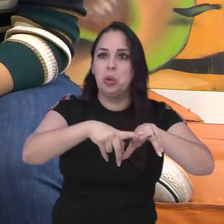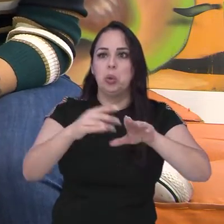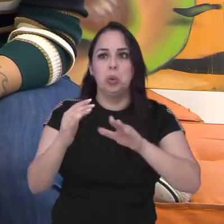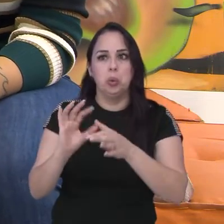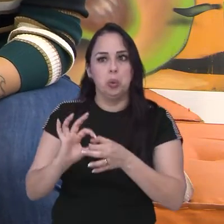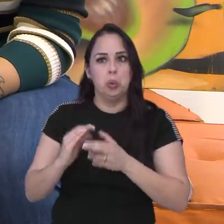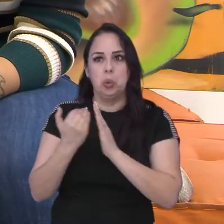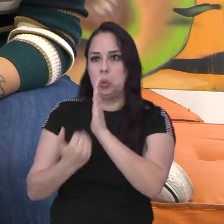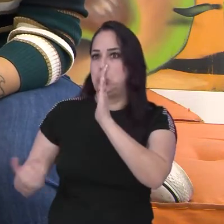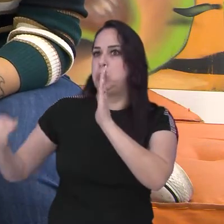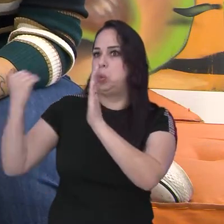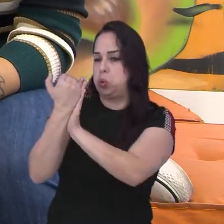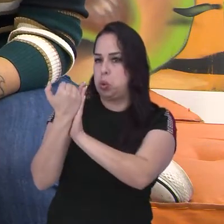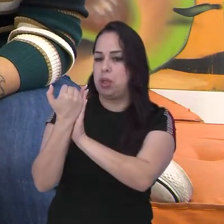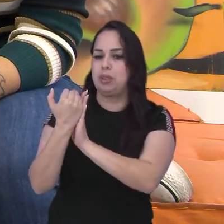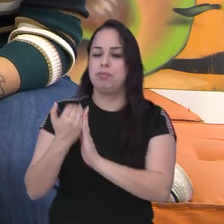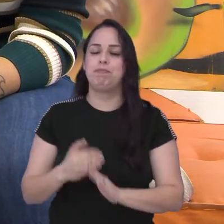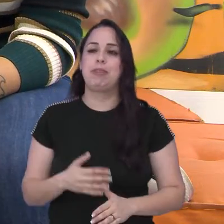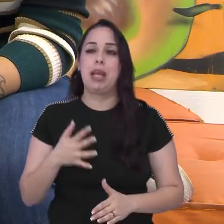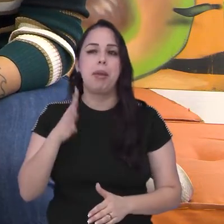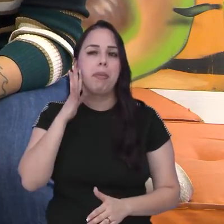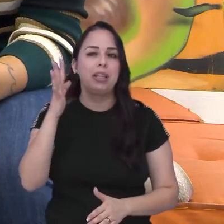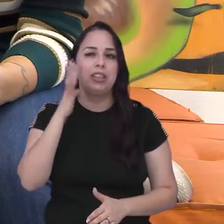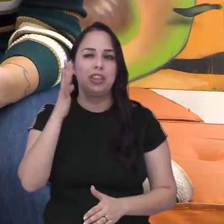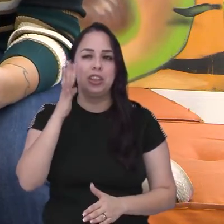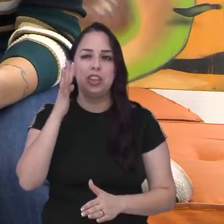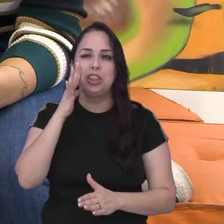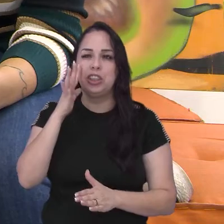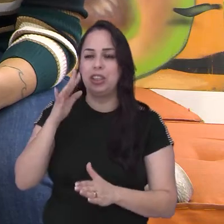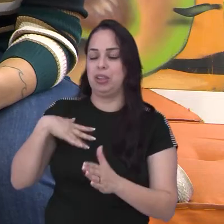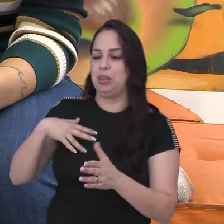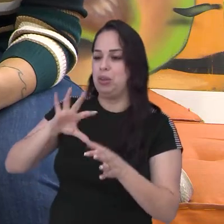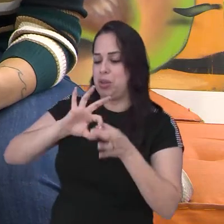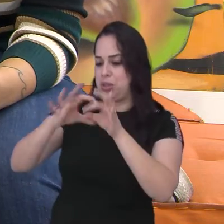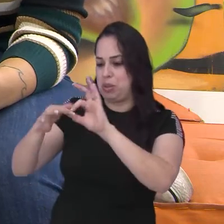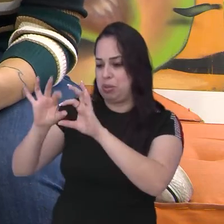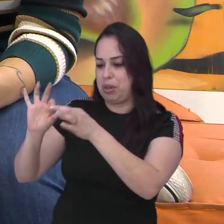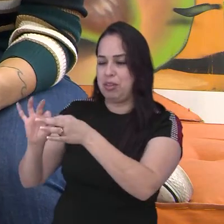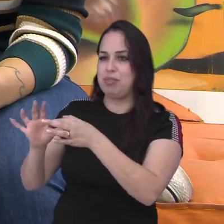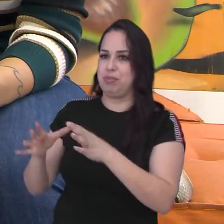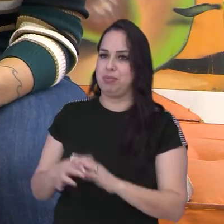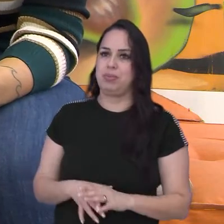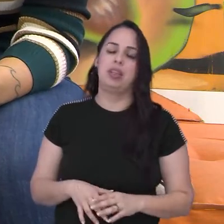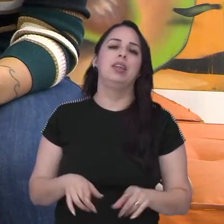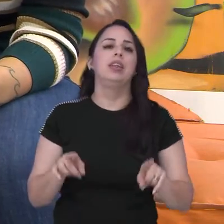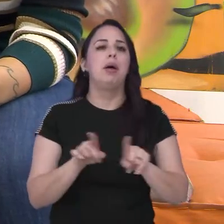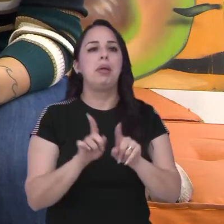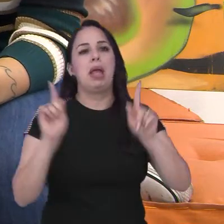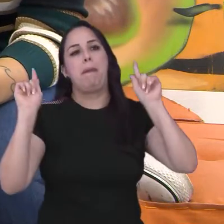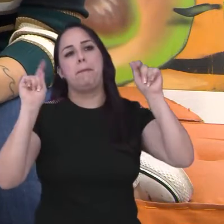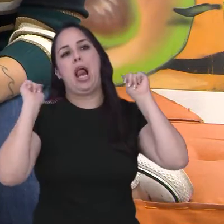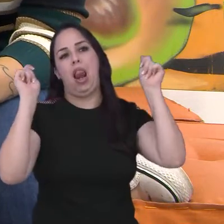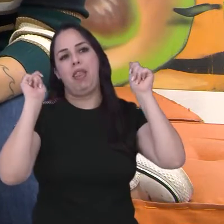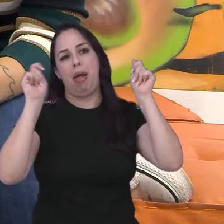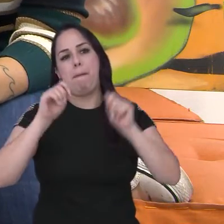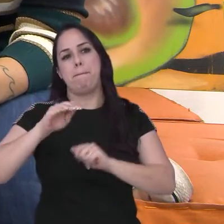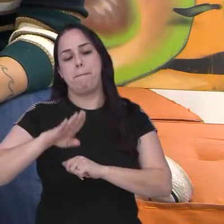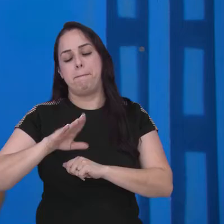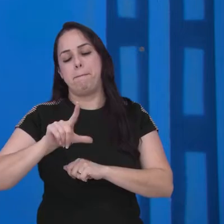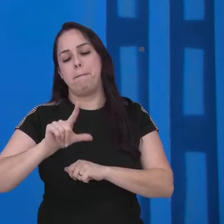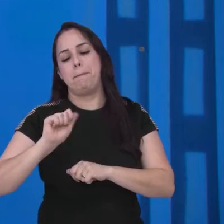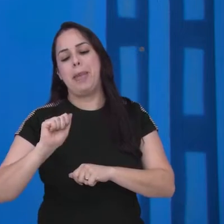com certeza. Tem vários b-boys e girls, assim, que com certeza, se for para as Olimpíadas, vai se destacar. Tem o Baile Black também, legal